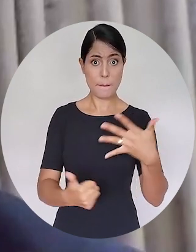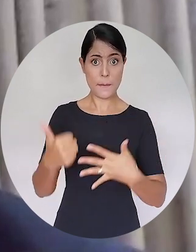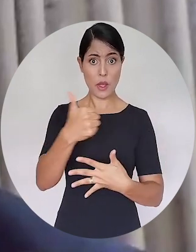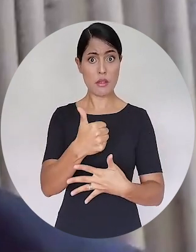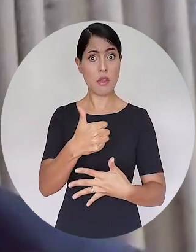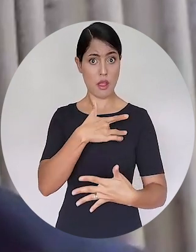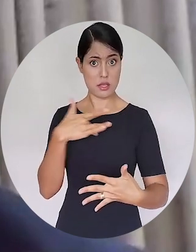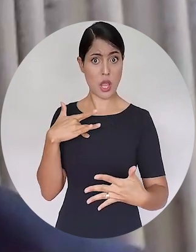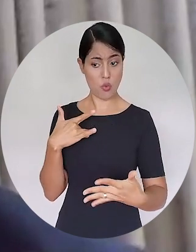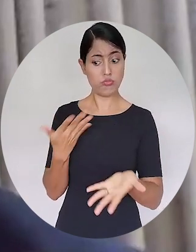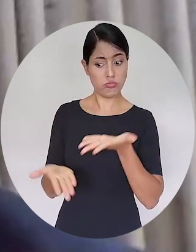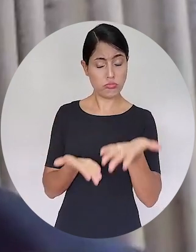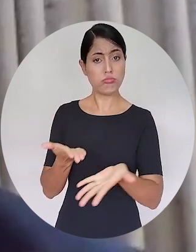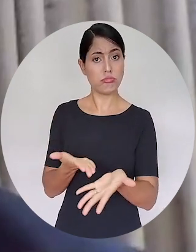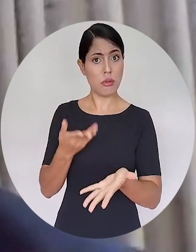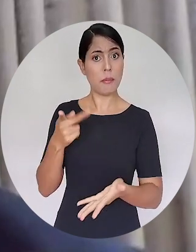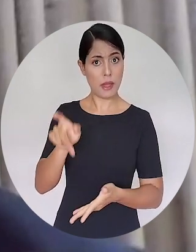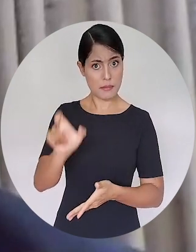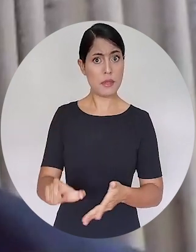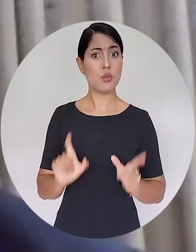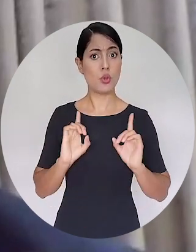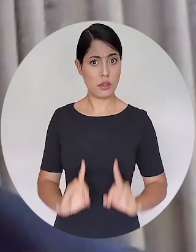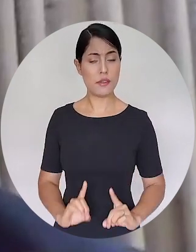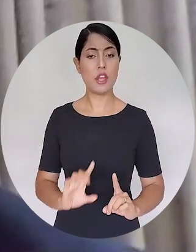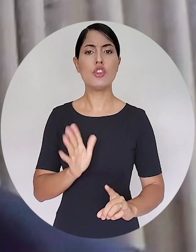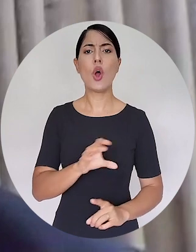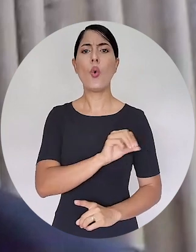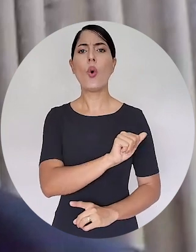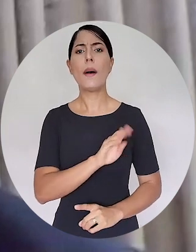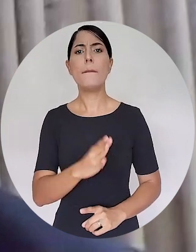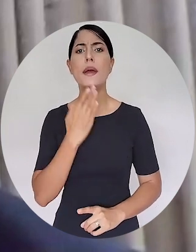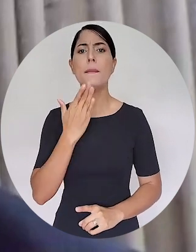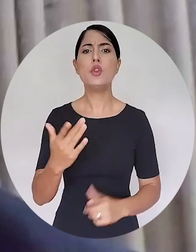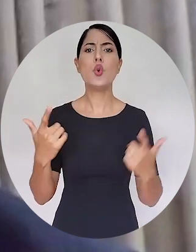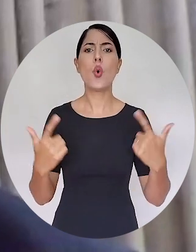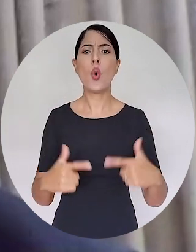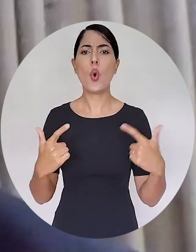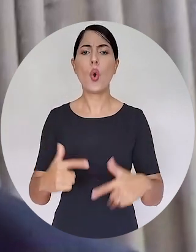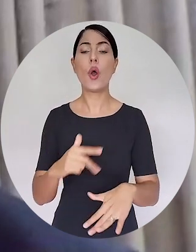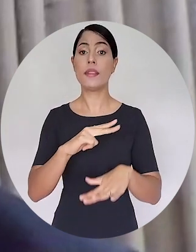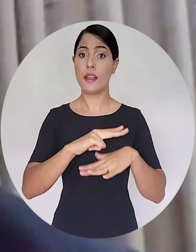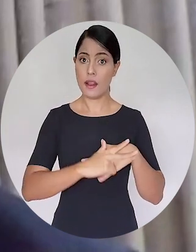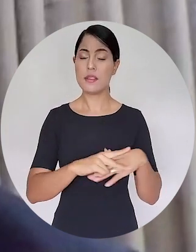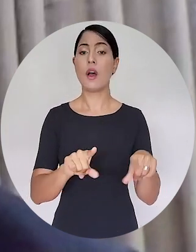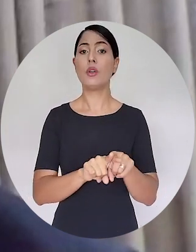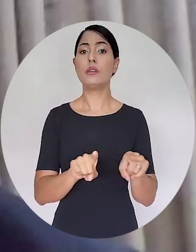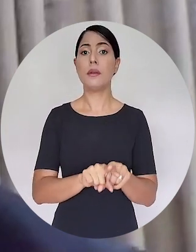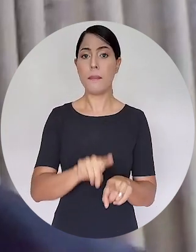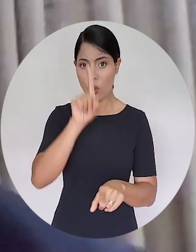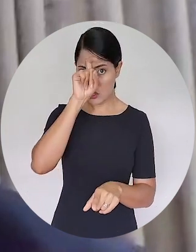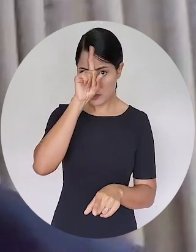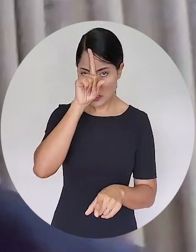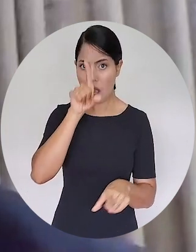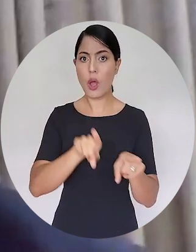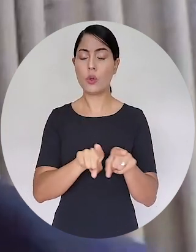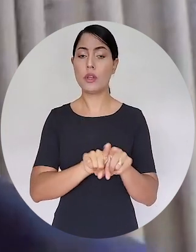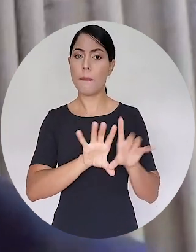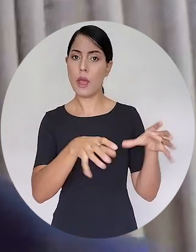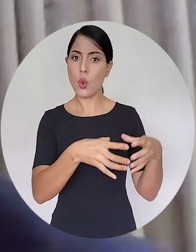saúde, como a OAB já pediu antes, enfim, nas internações, nos hospitais, o acompanhamento, né,